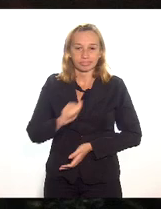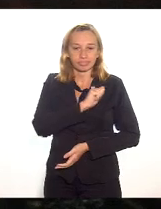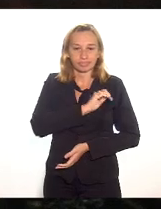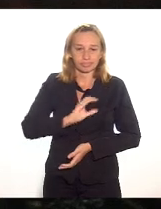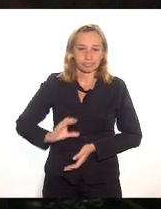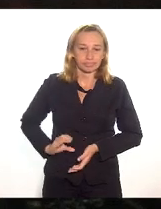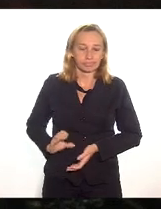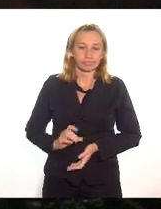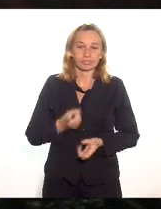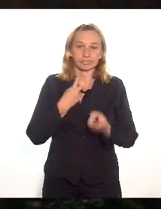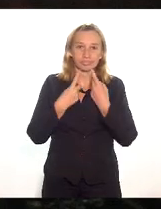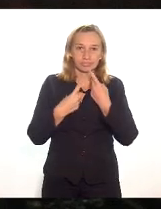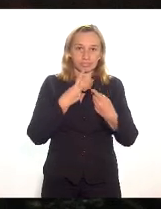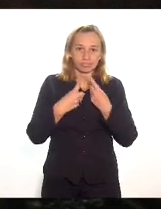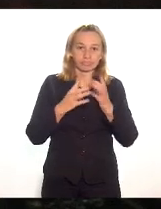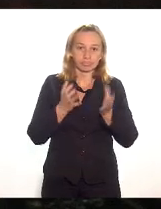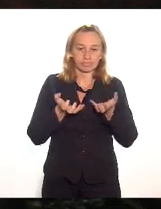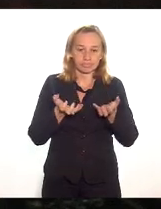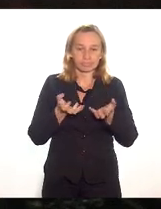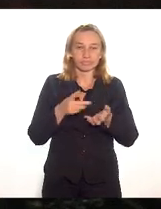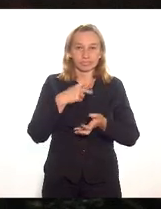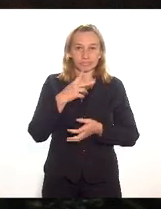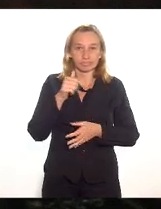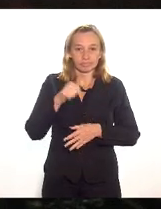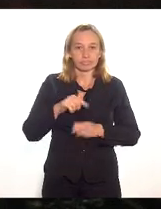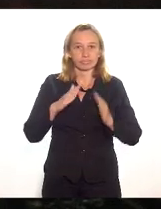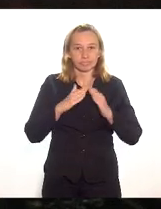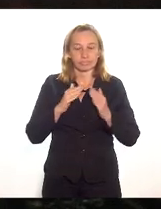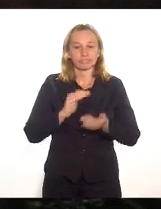pelo debate que ele quer trazer a essa casa.